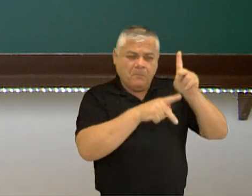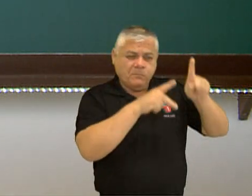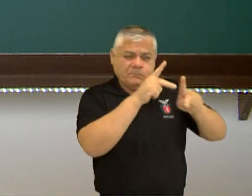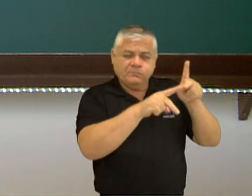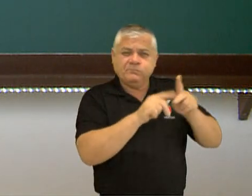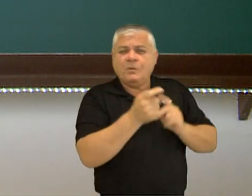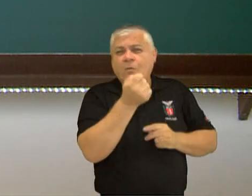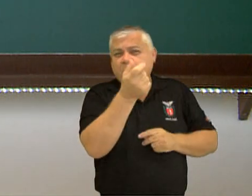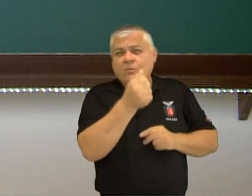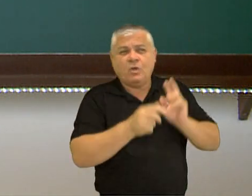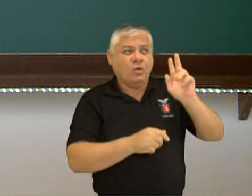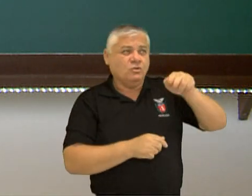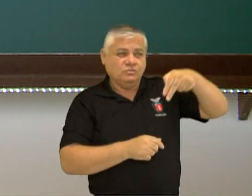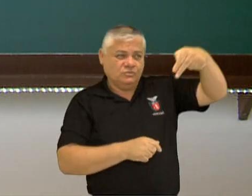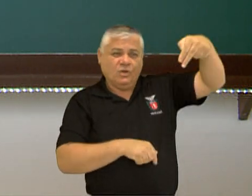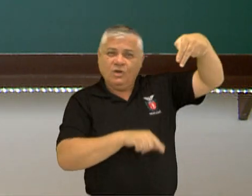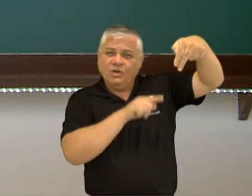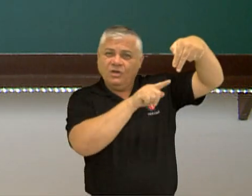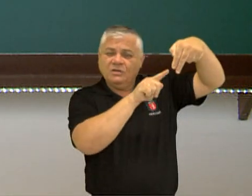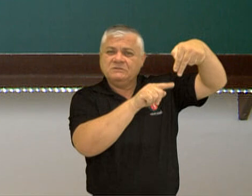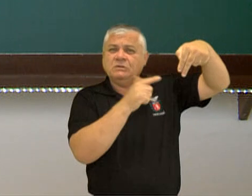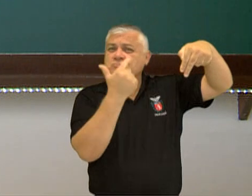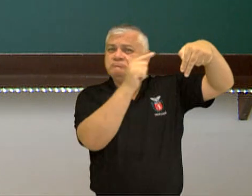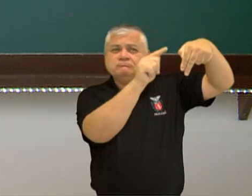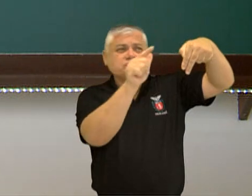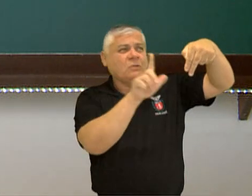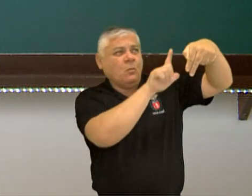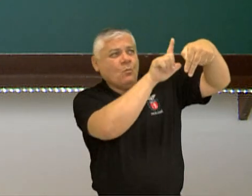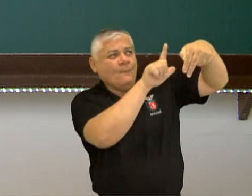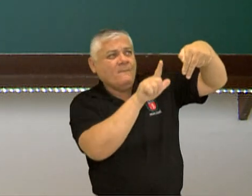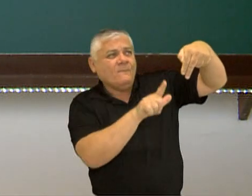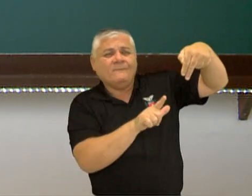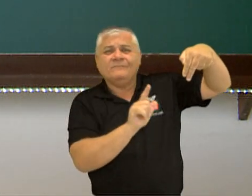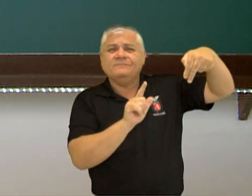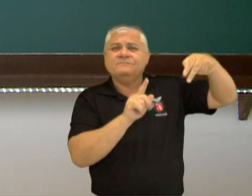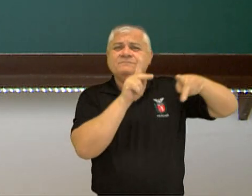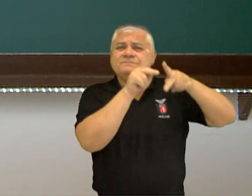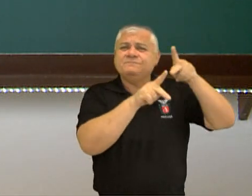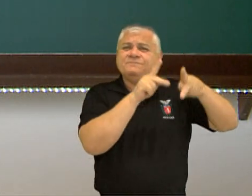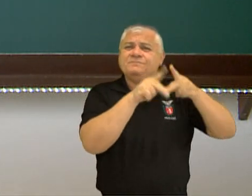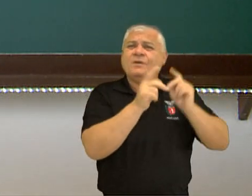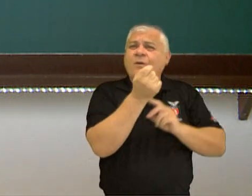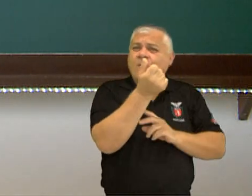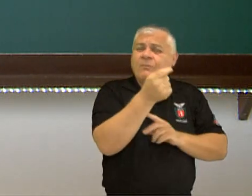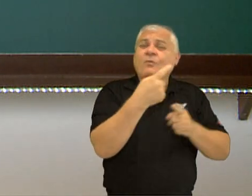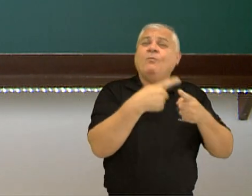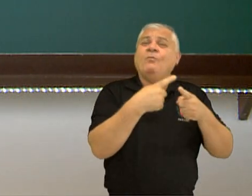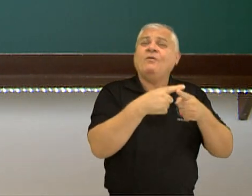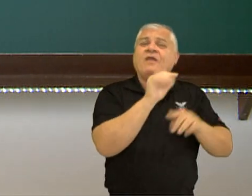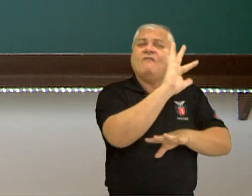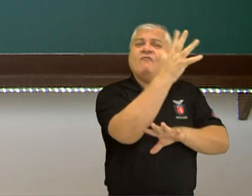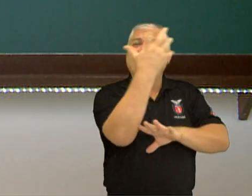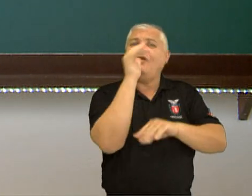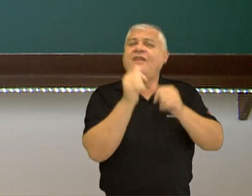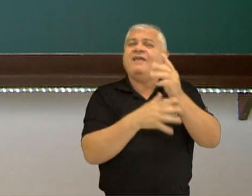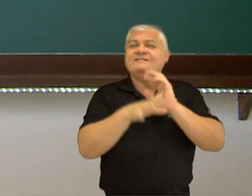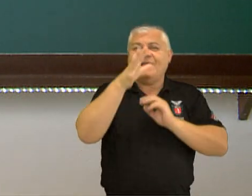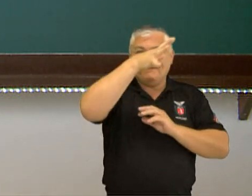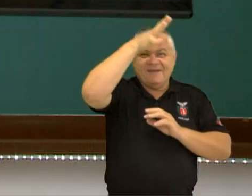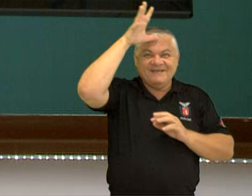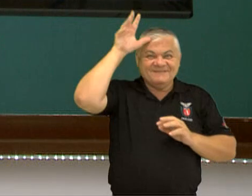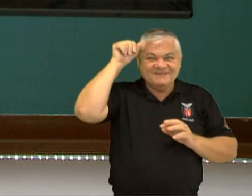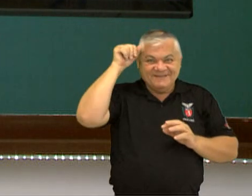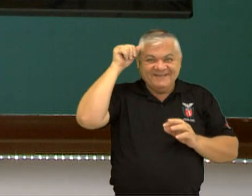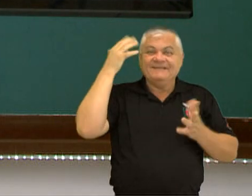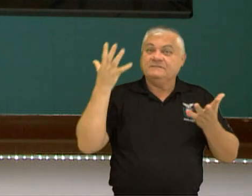observar a região norte do país, ela não encontra-se tão povoada em função da existência da floresta amazônica. E